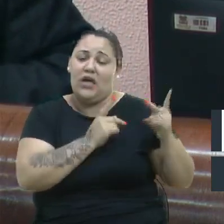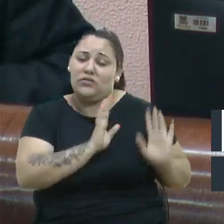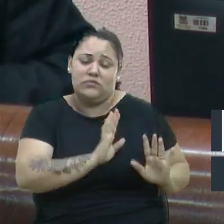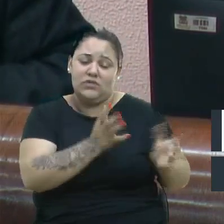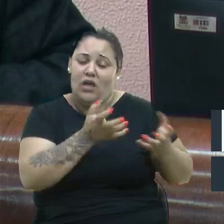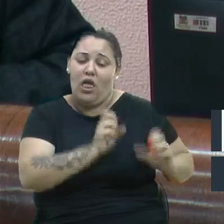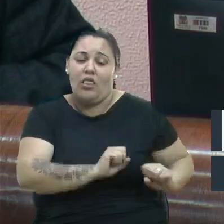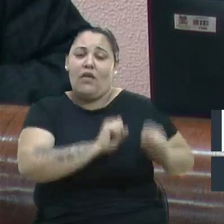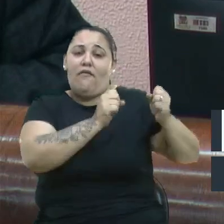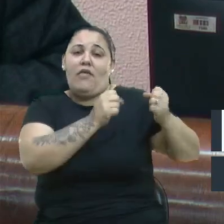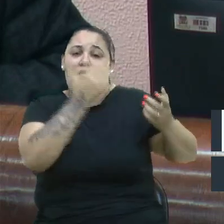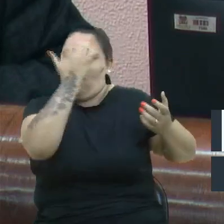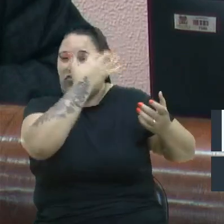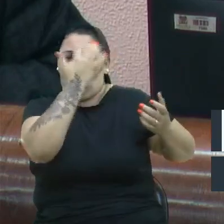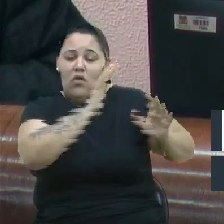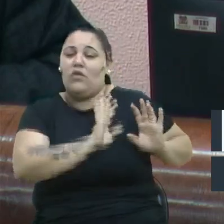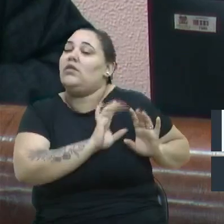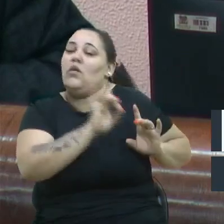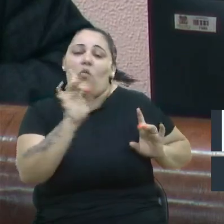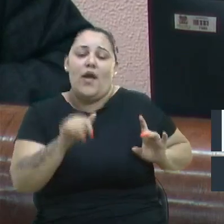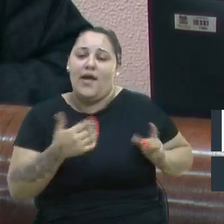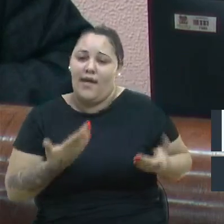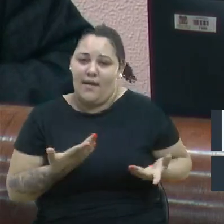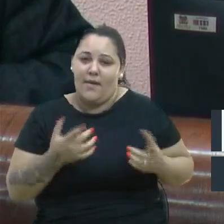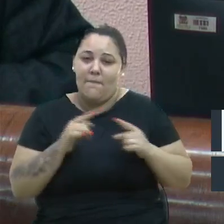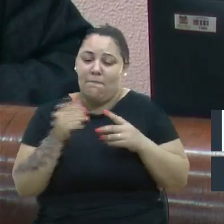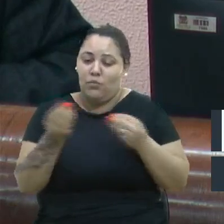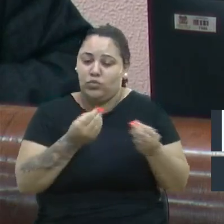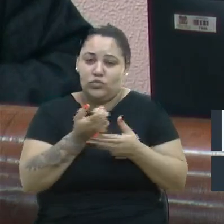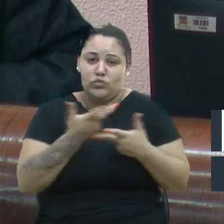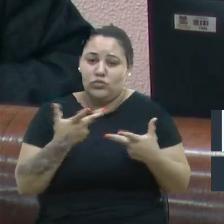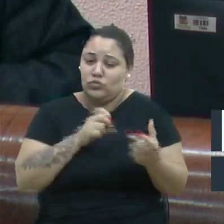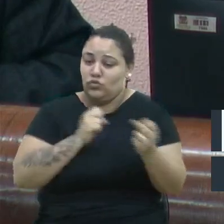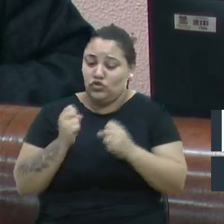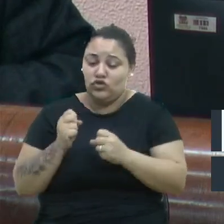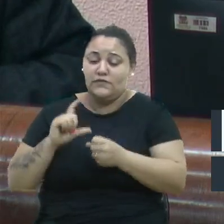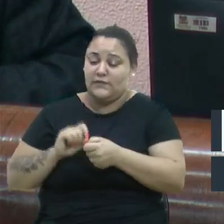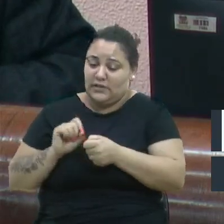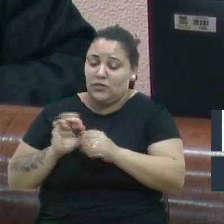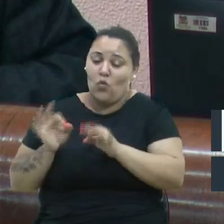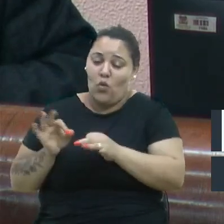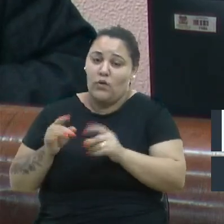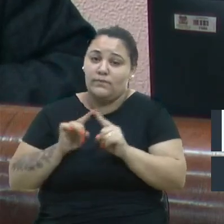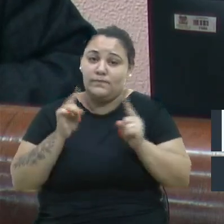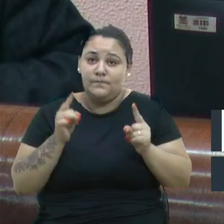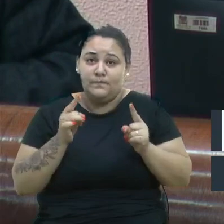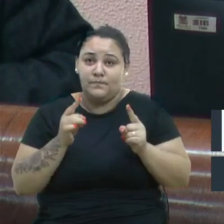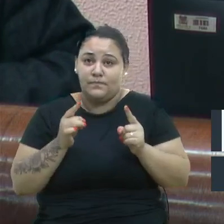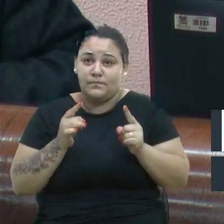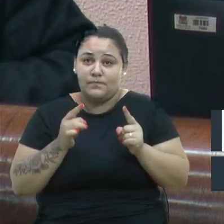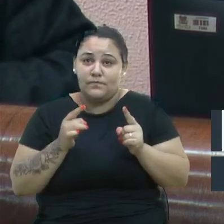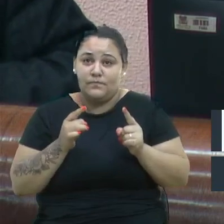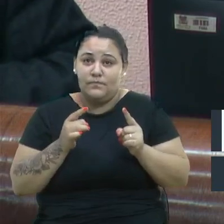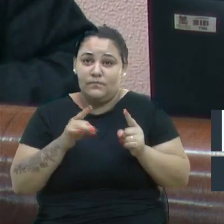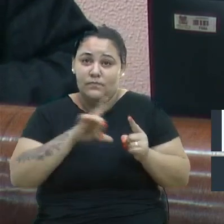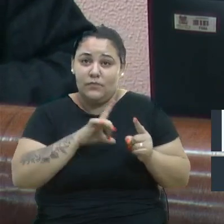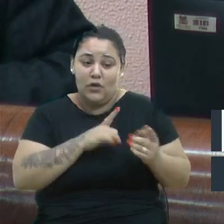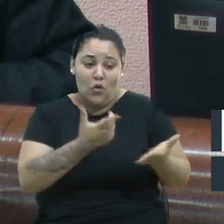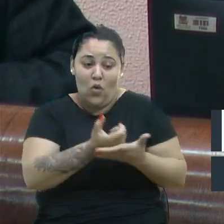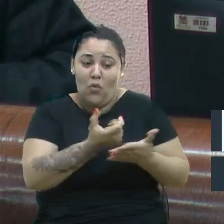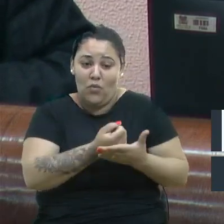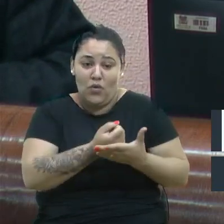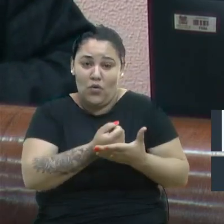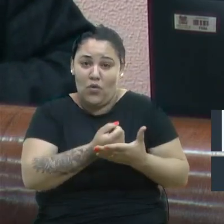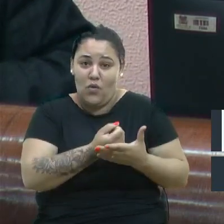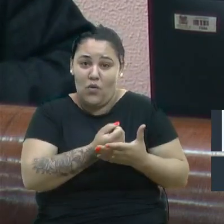defender literalmente o prefeito, porque muita coisa poderia ser feita a mais, concordo, mas se comprou uma quantidade infinita de máquinas e não está se